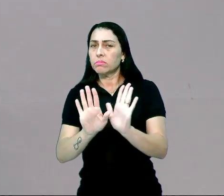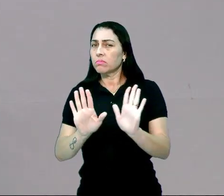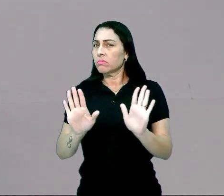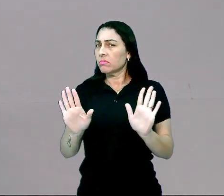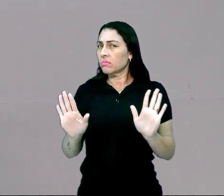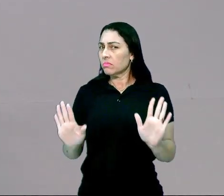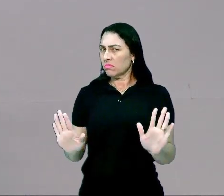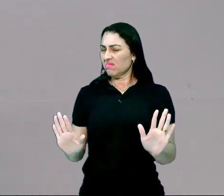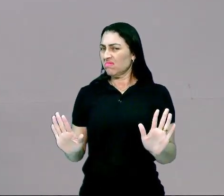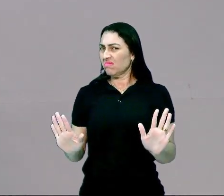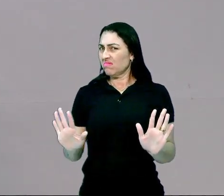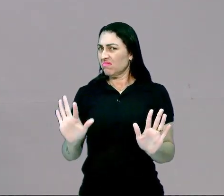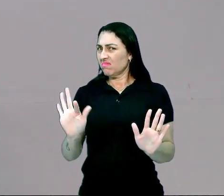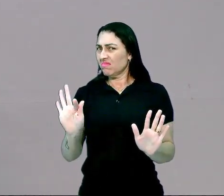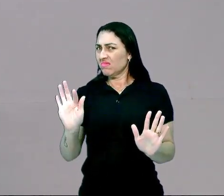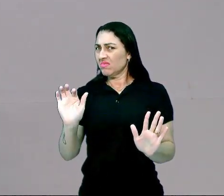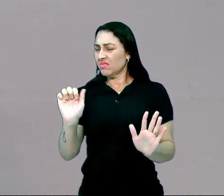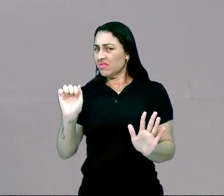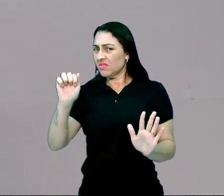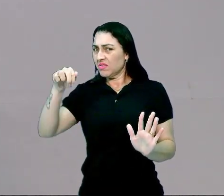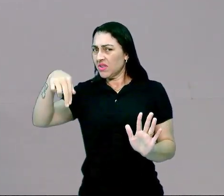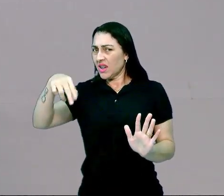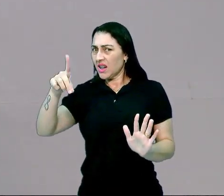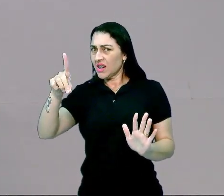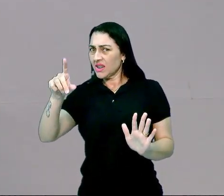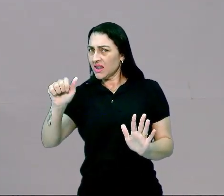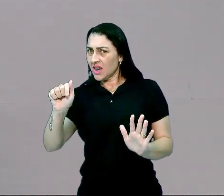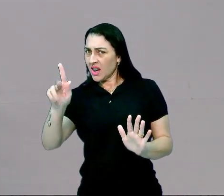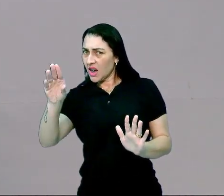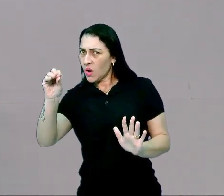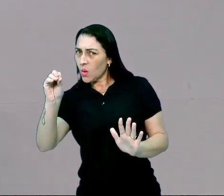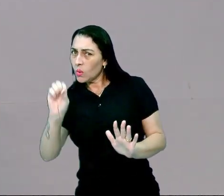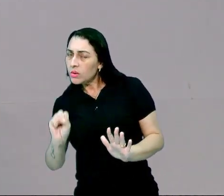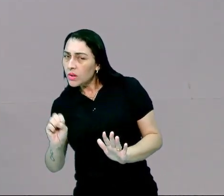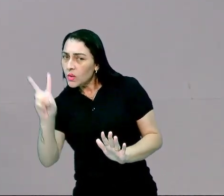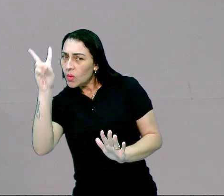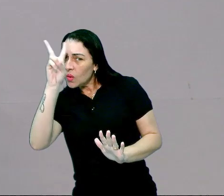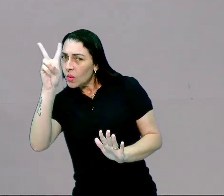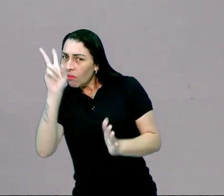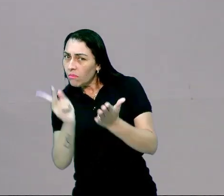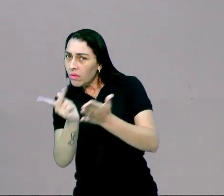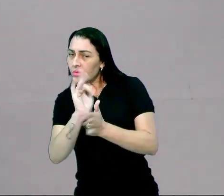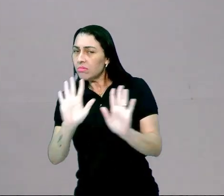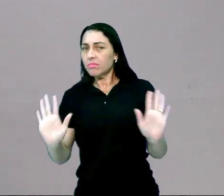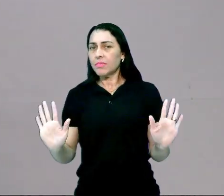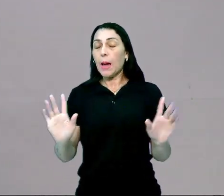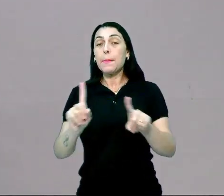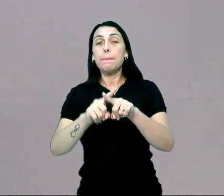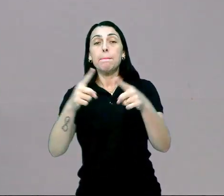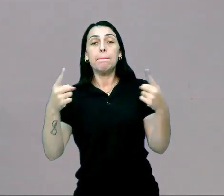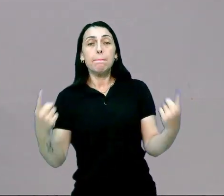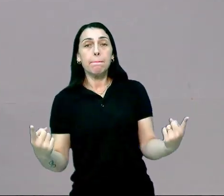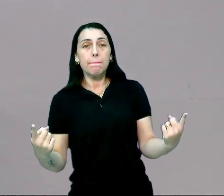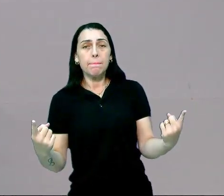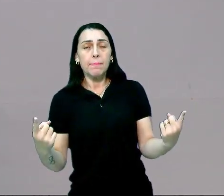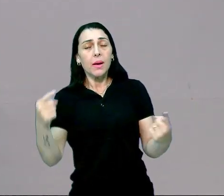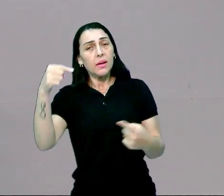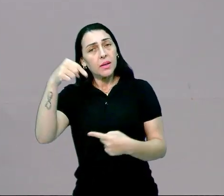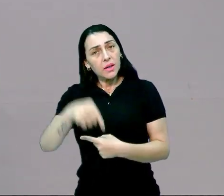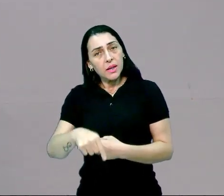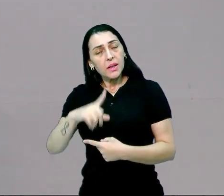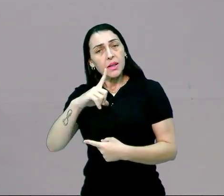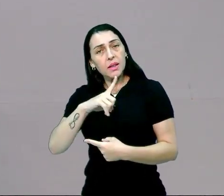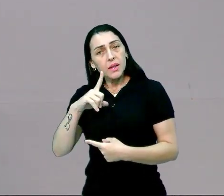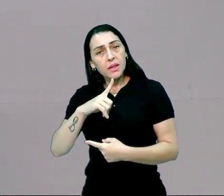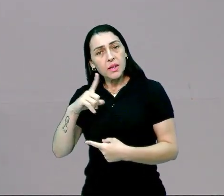Opa, essa daí, fandango, eu só lembro do skinny fandango. Eu não como skinny, então ignora. Mas aqui a